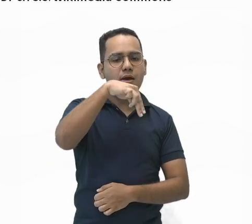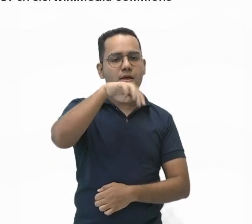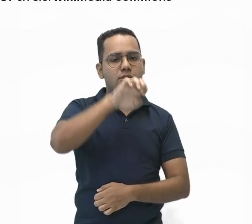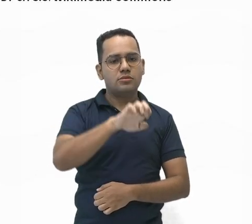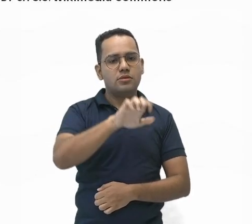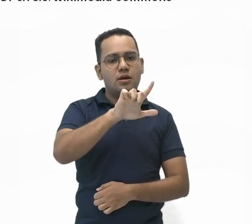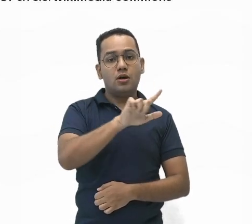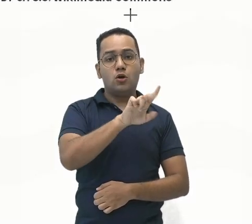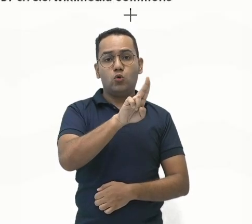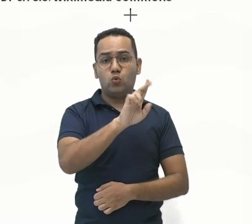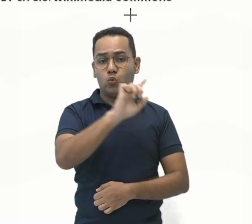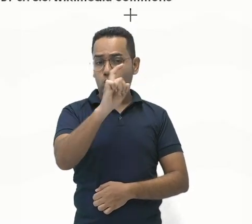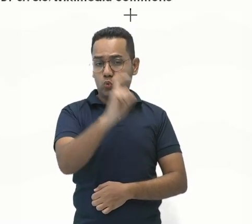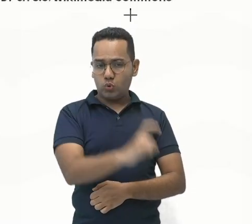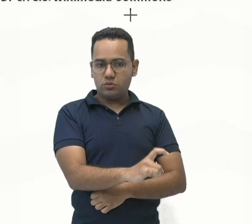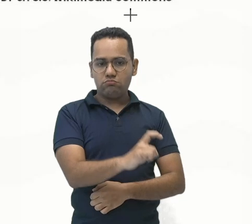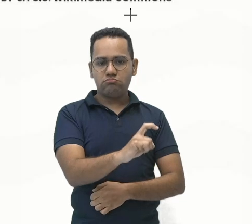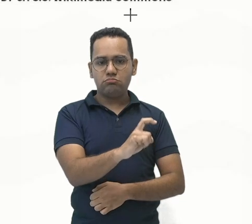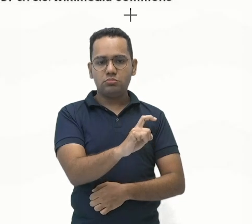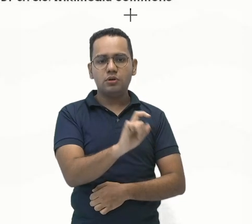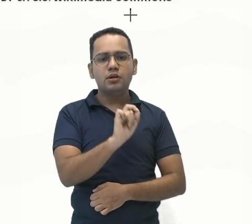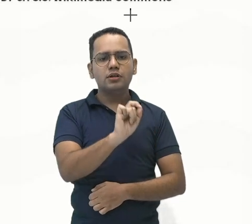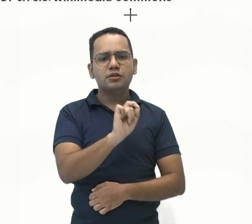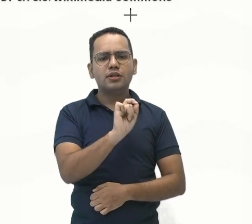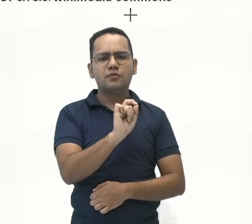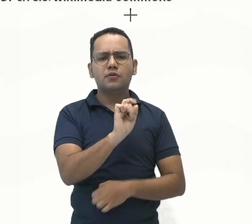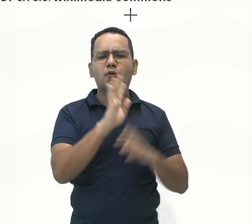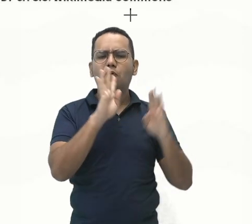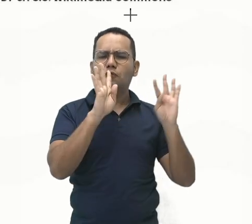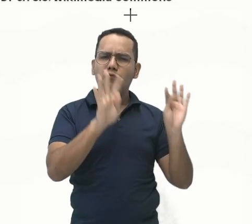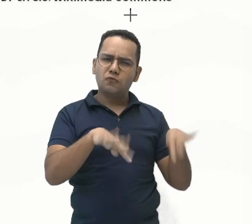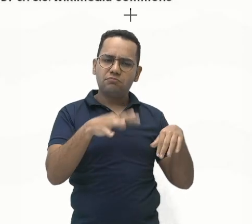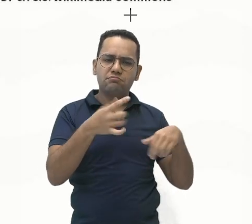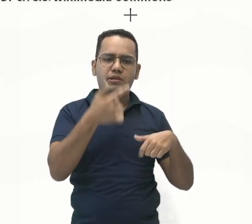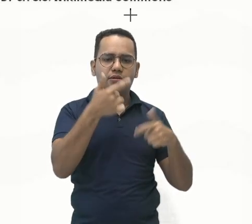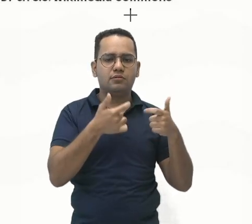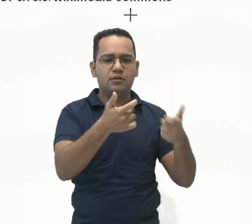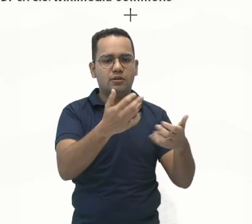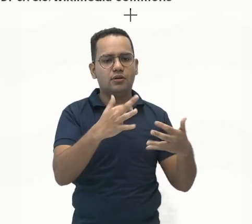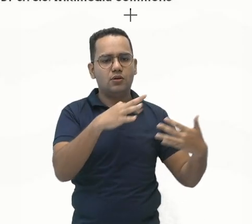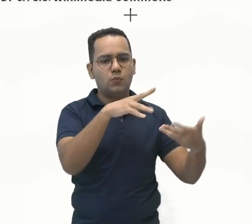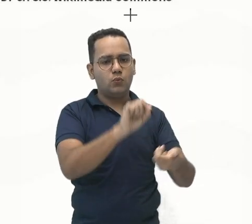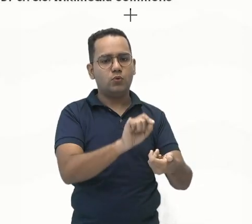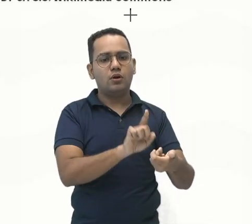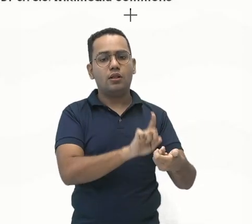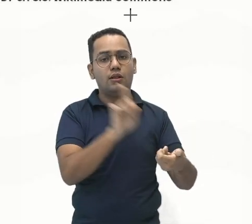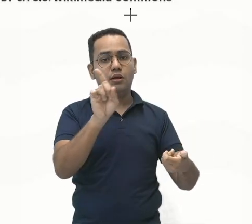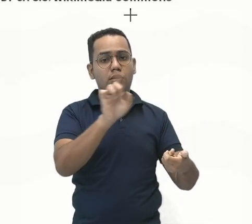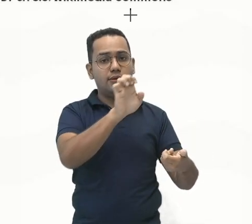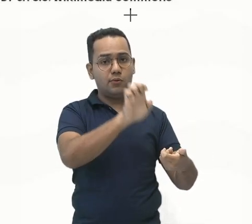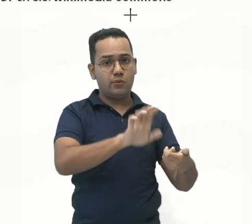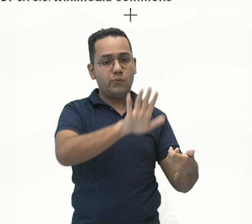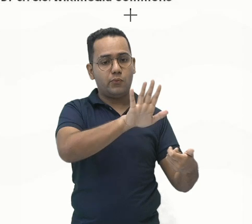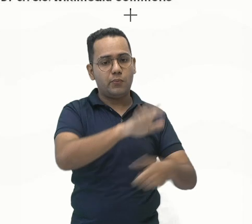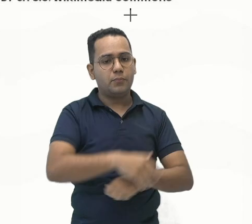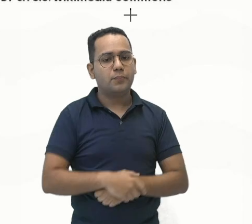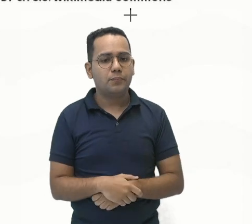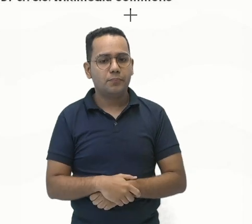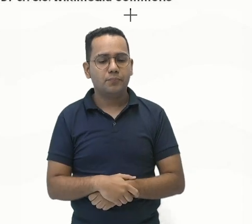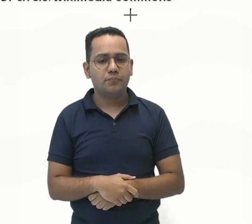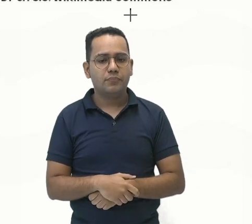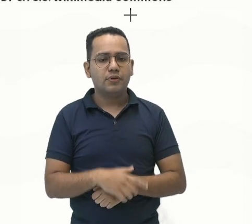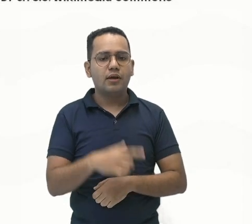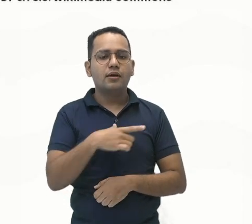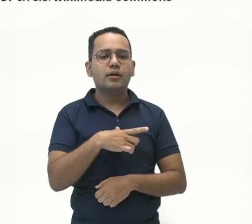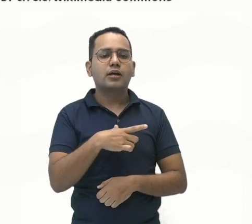o Benelux, pelo menos a gente considera de uma forma geral, certo? Ele foi organizado ali no finzinho da Segunda Guerra Mundial, lá